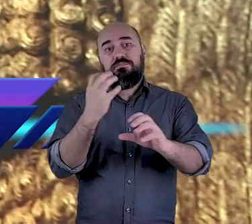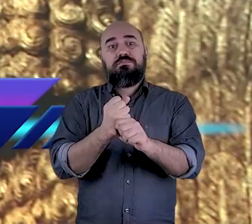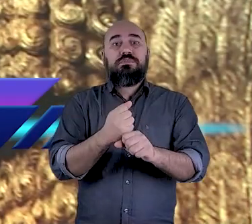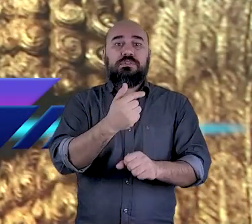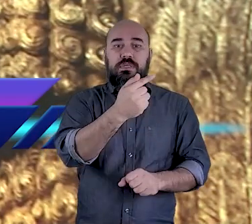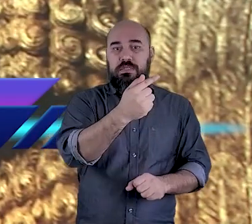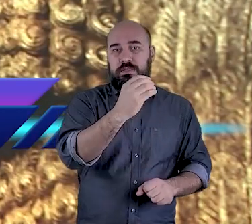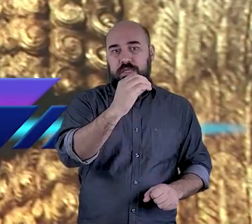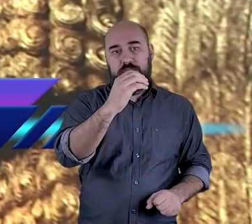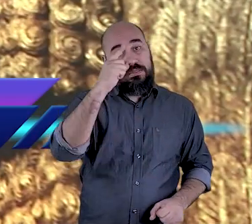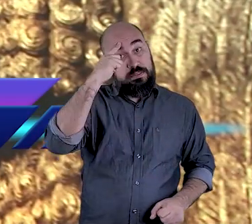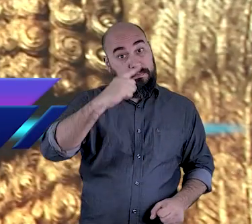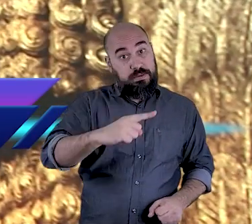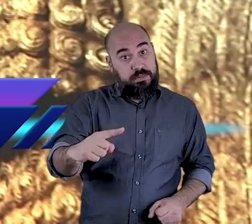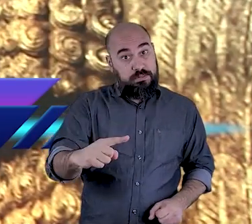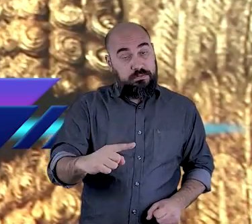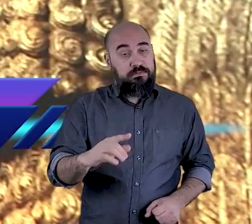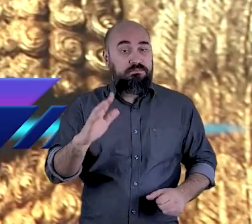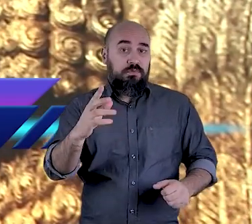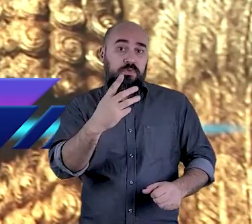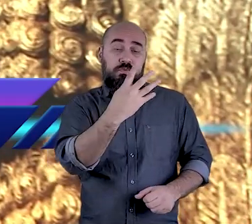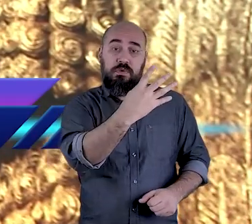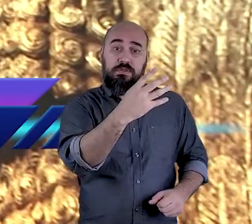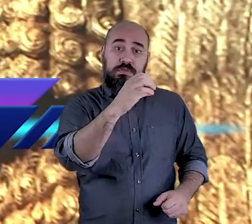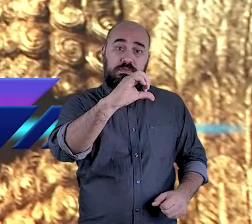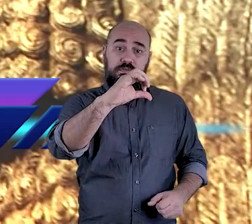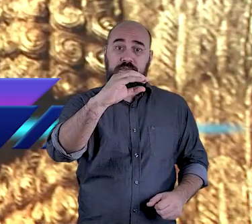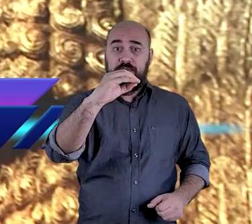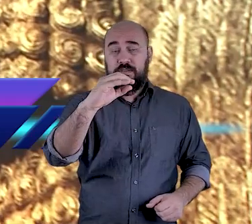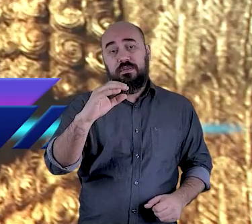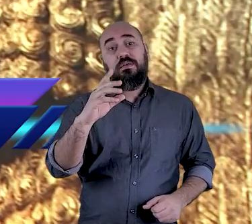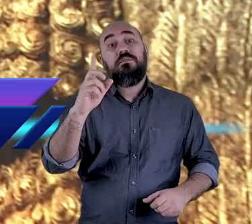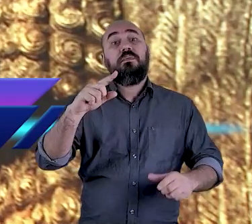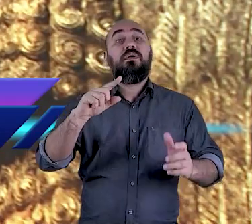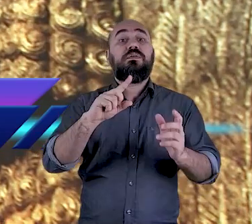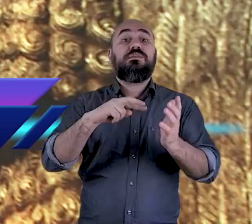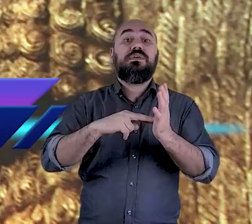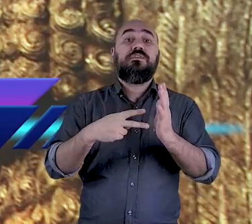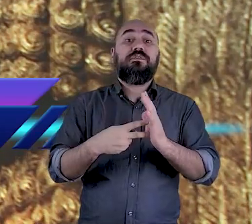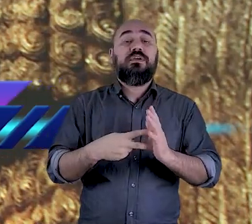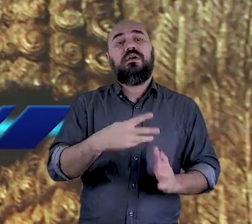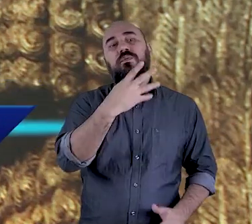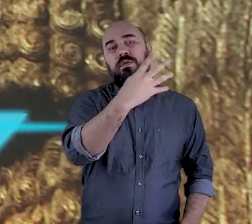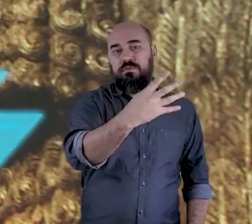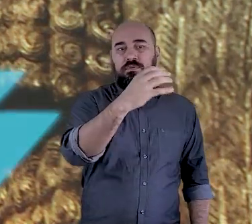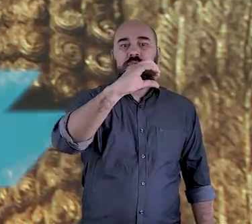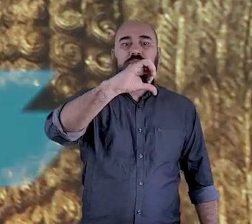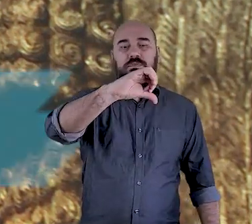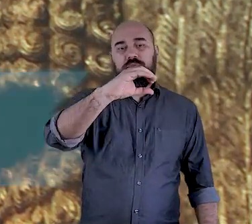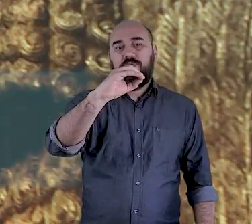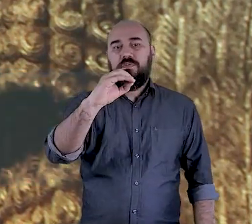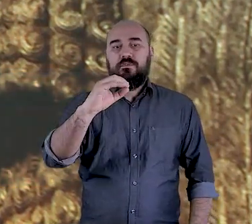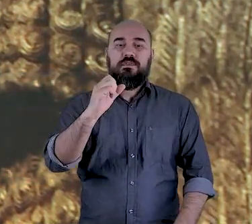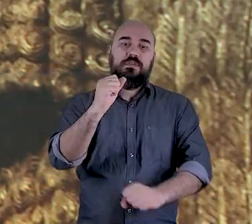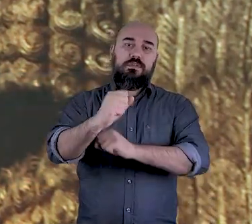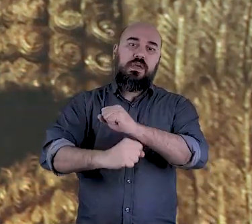semanas sendo que um dia é igual a um ano em profecia simbólica temos então